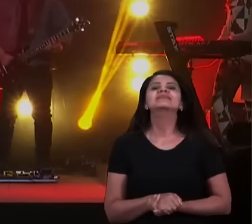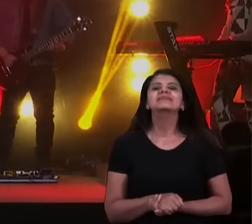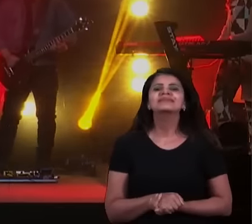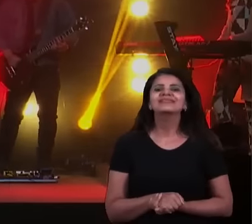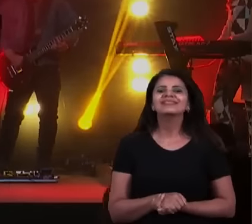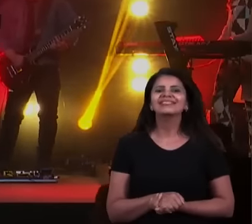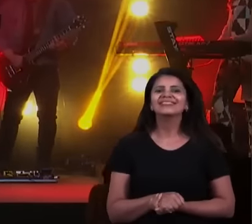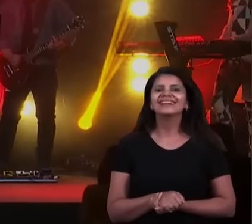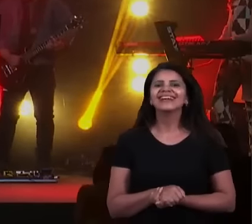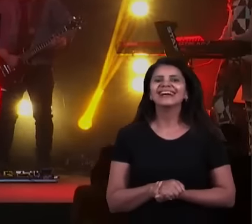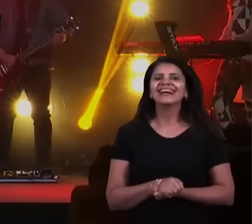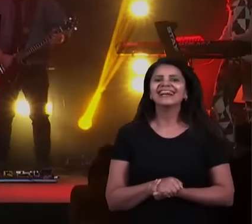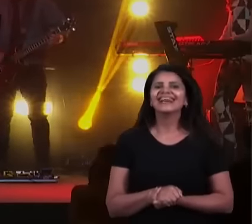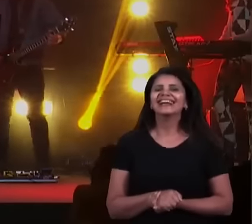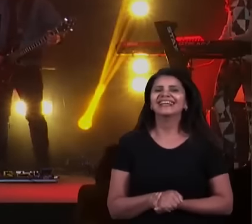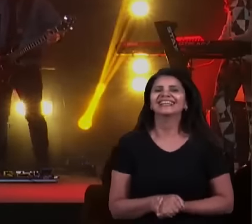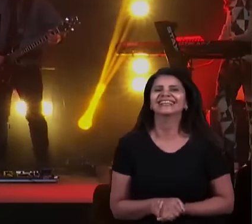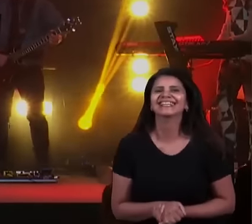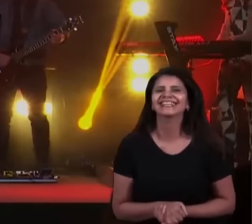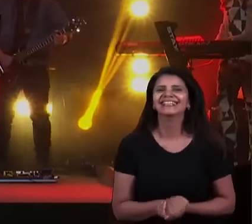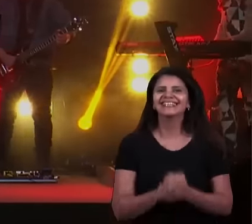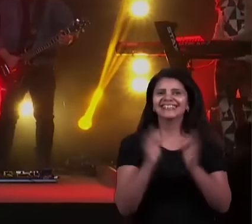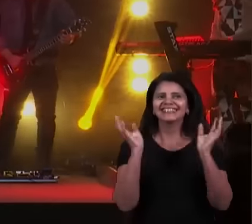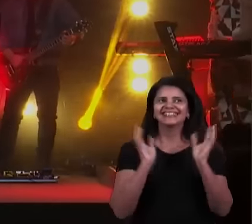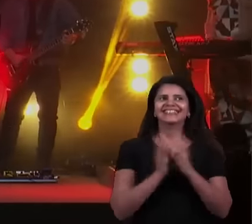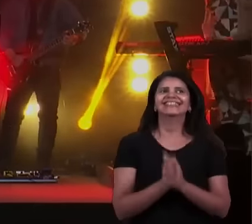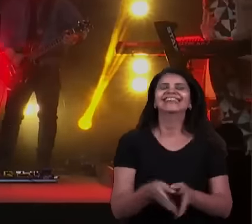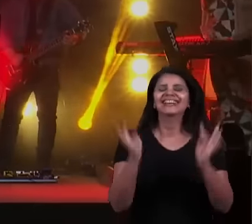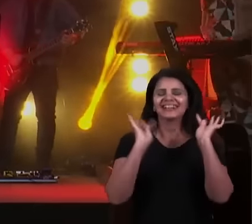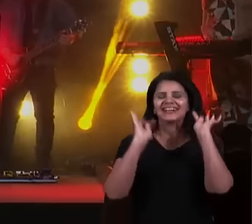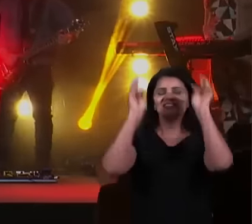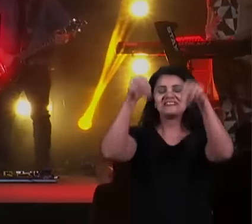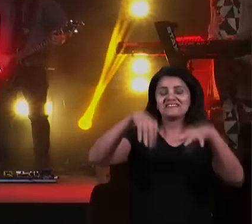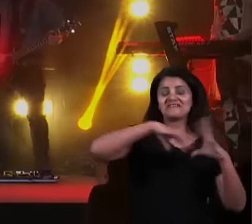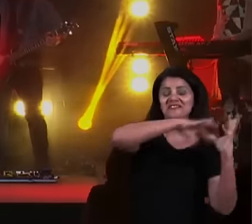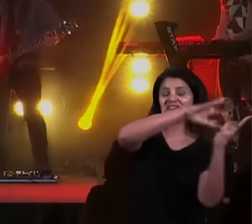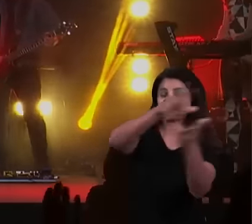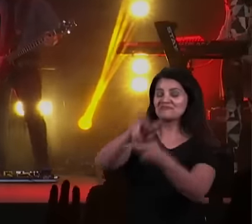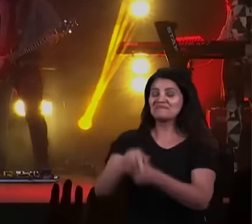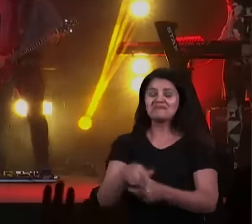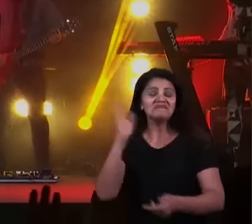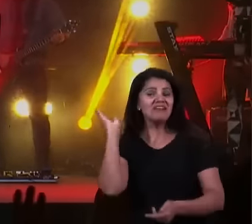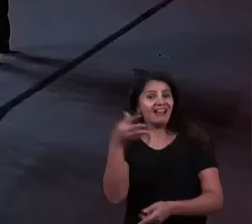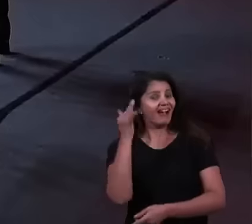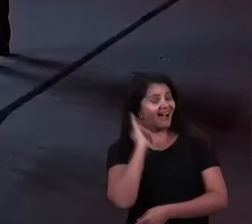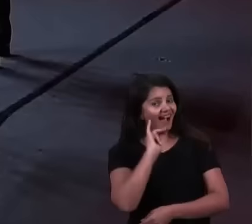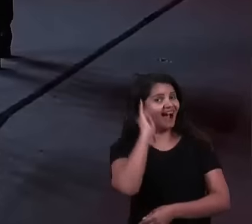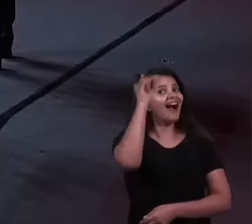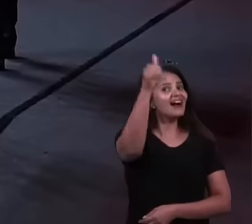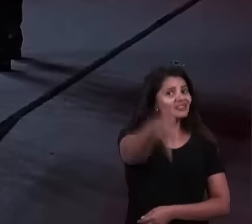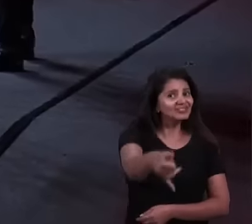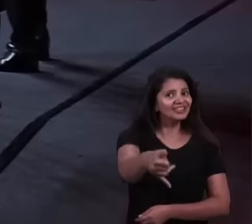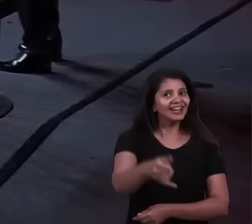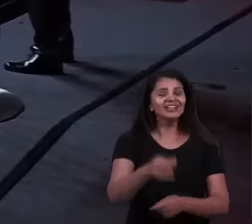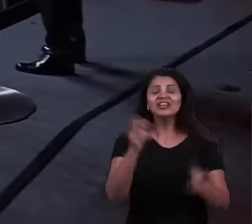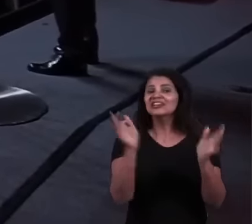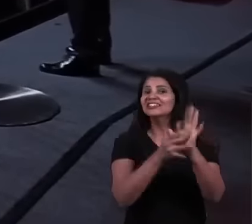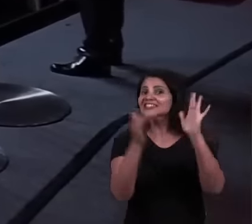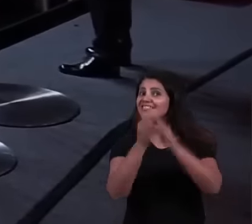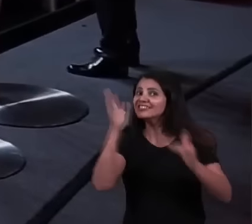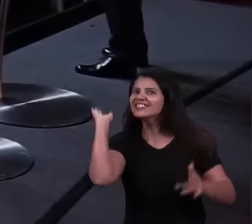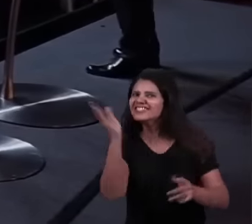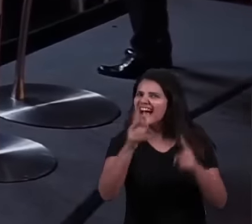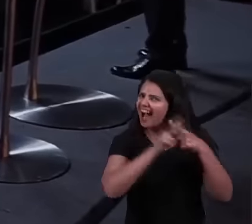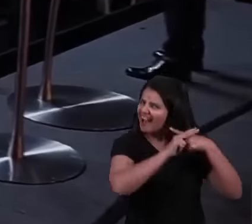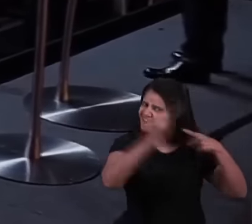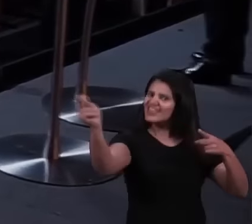E o fim da pandemia já foi anunciado. Jesus venceu, esmagou a cabeça do diabo e